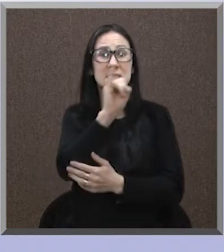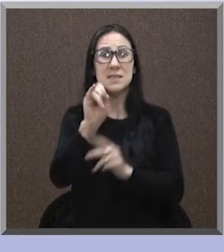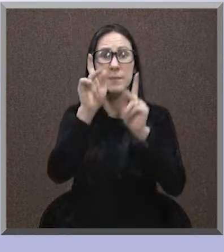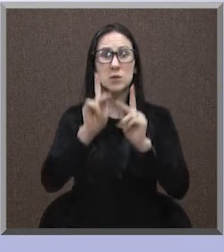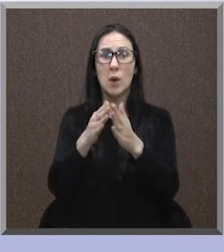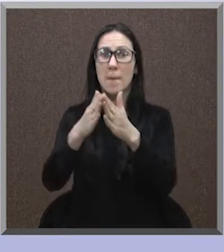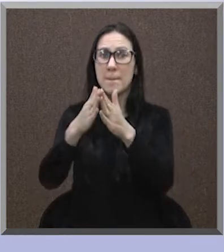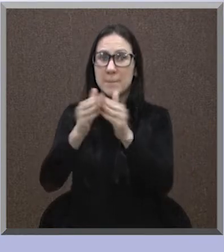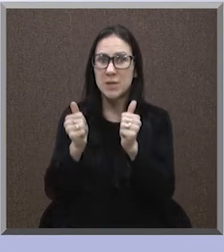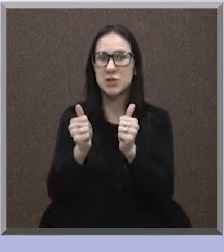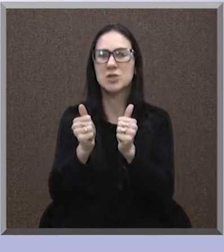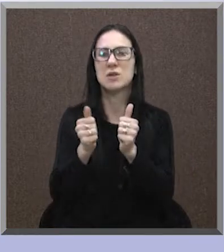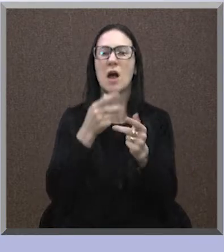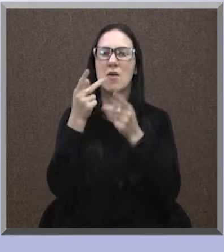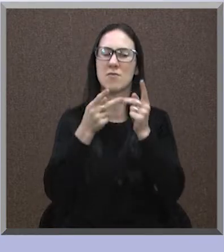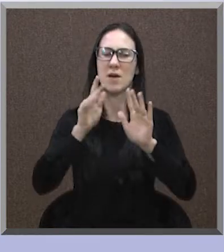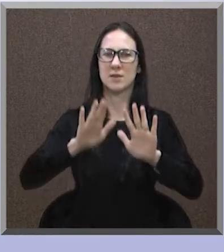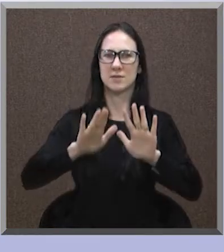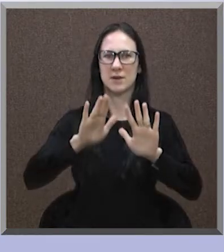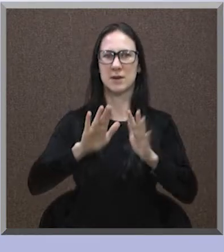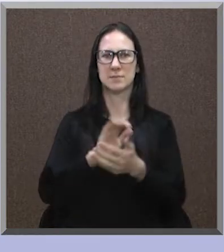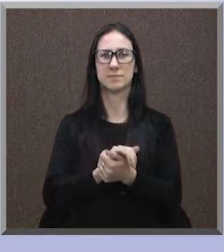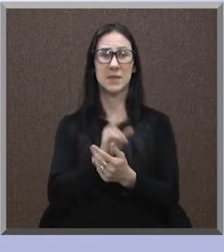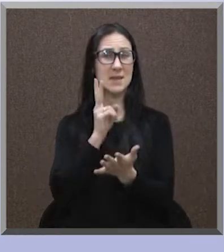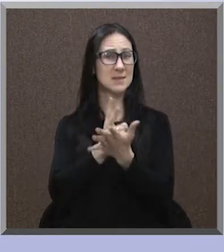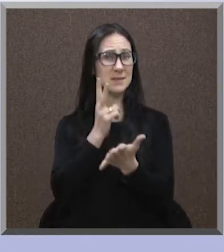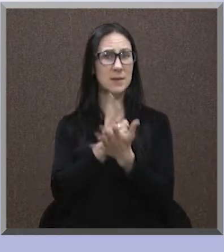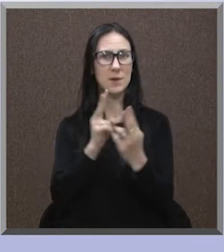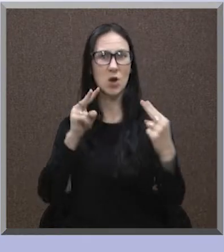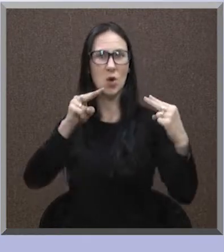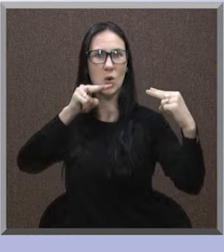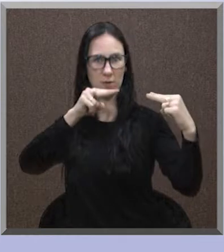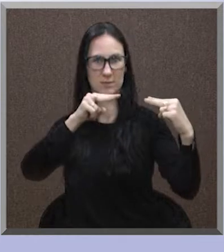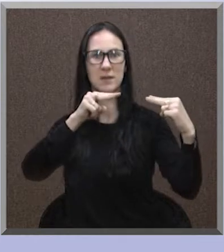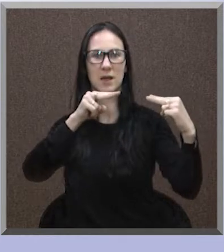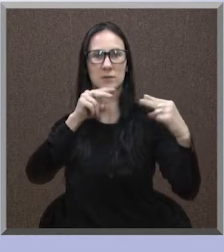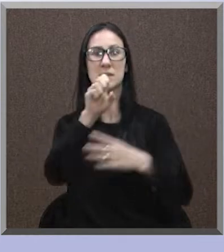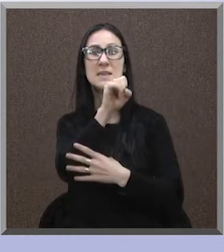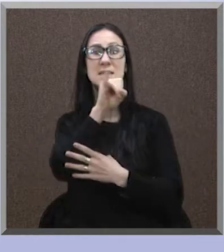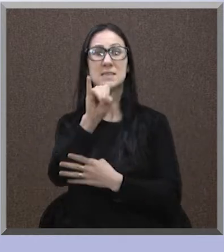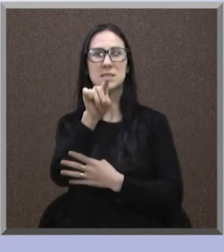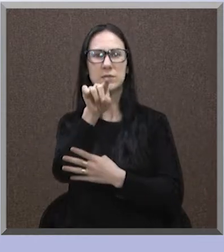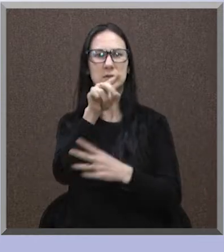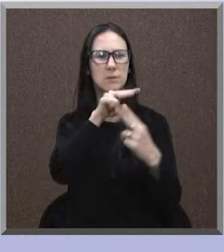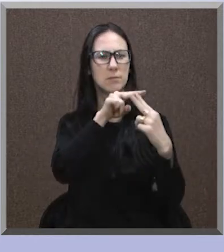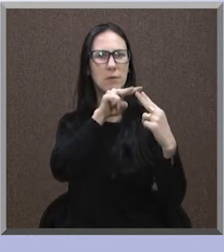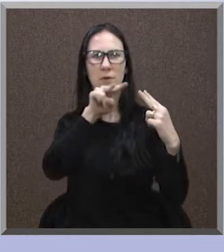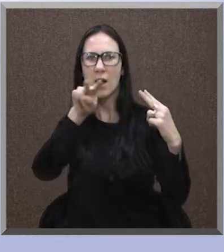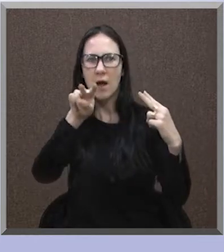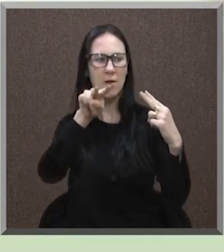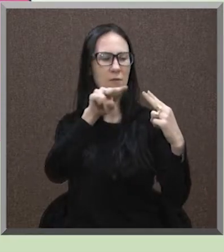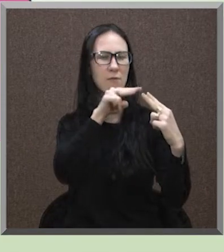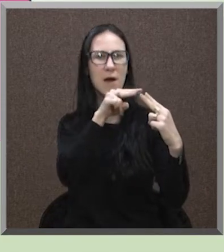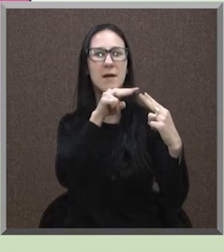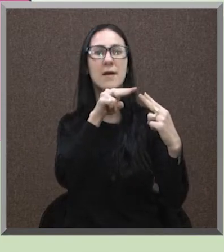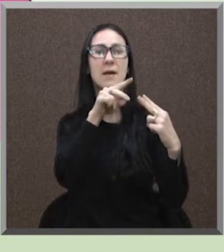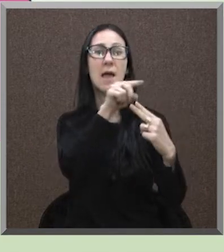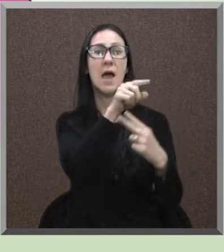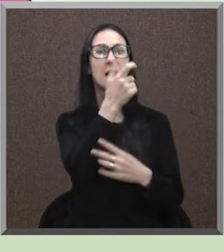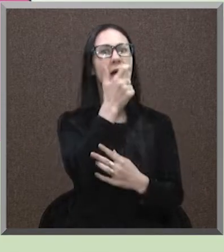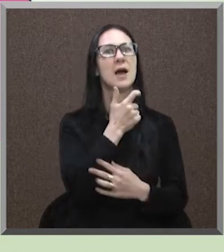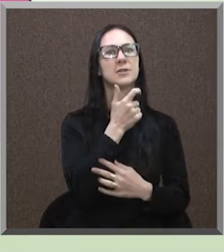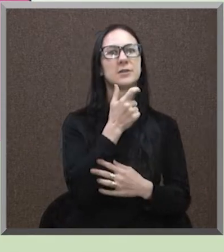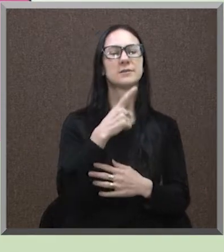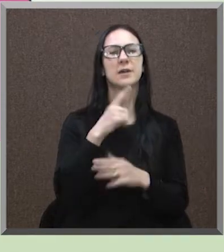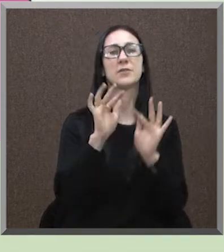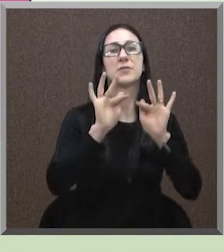alto. Mantenha sempre contato visual. Se você desviar o olhar durante a conversa, ela pode achar que o papo acabou. Ao conversar com uma